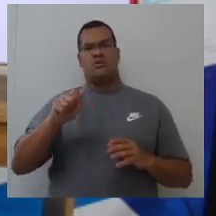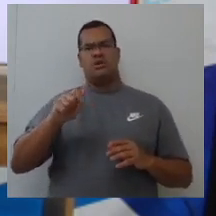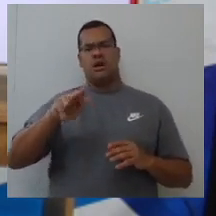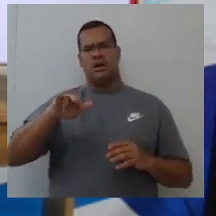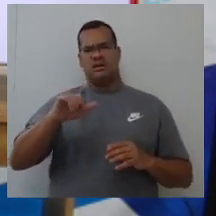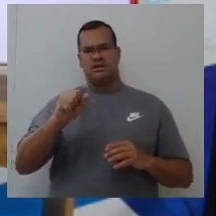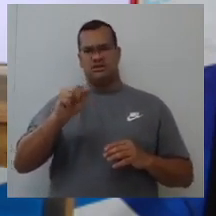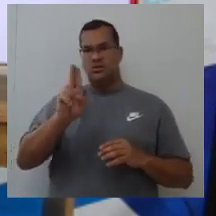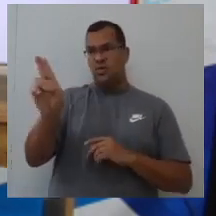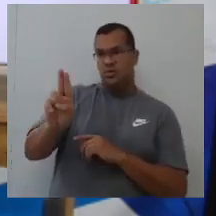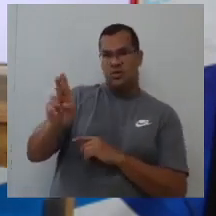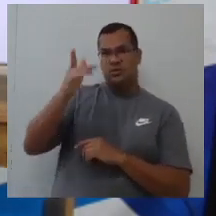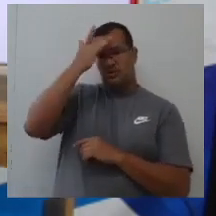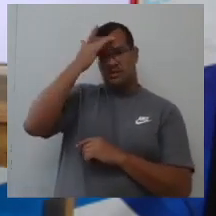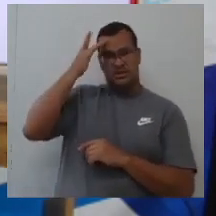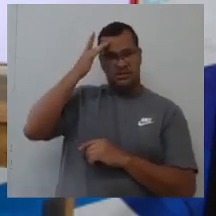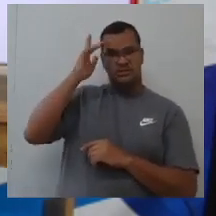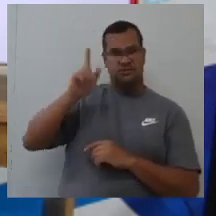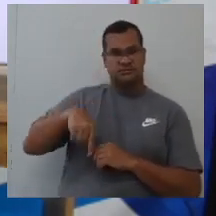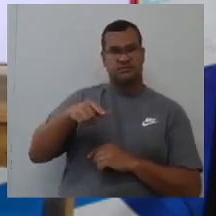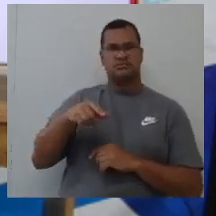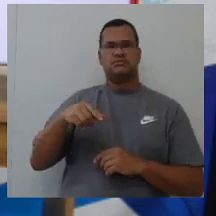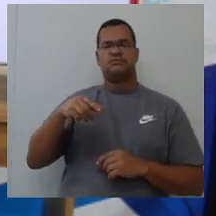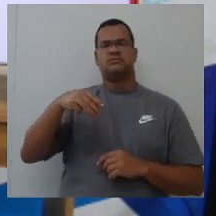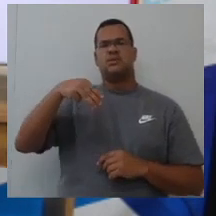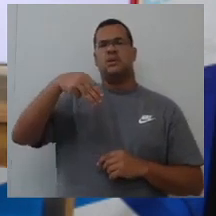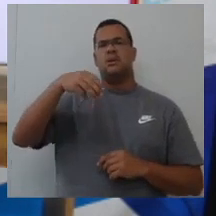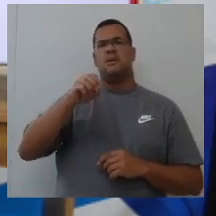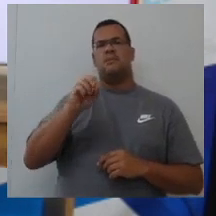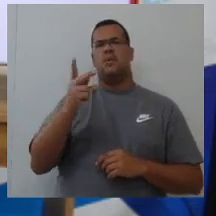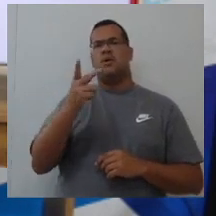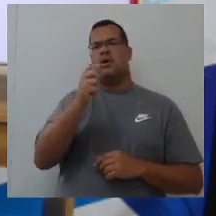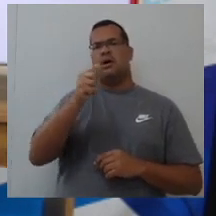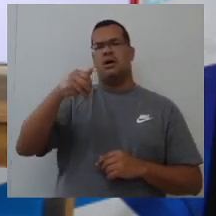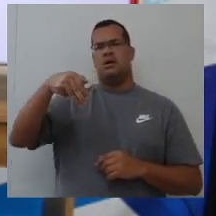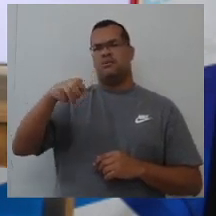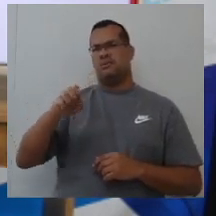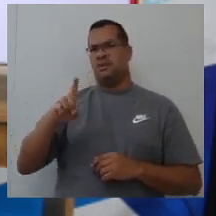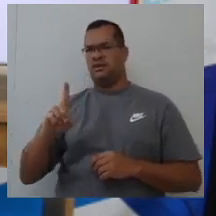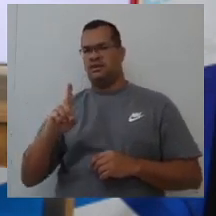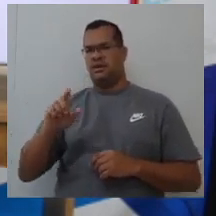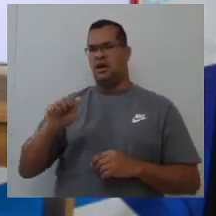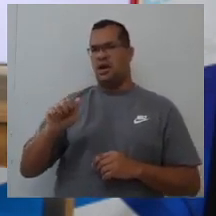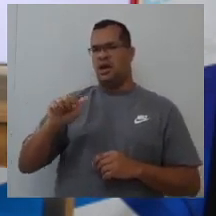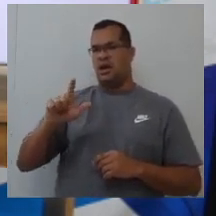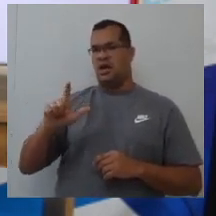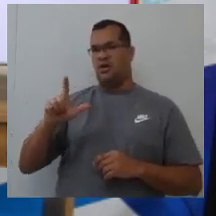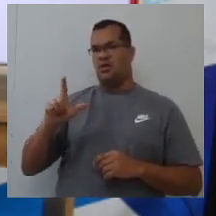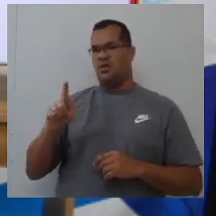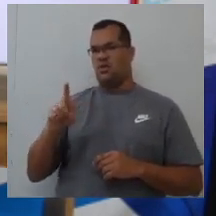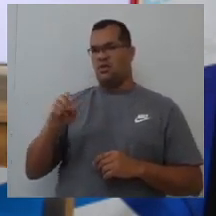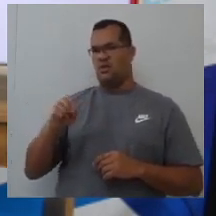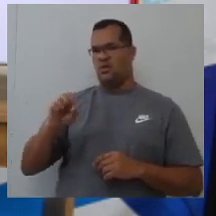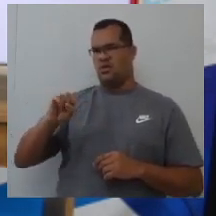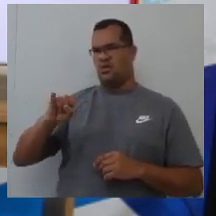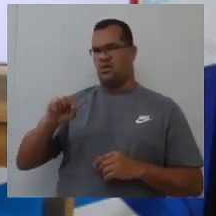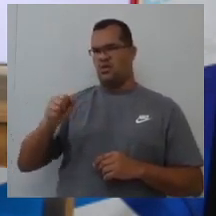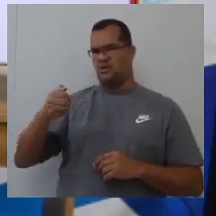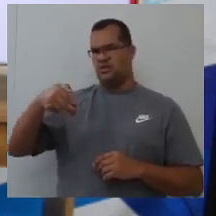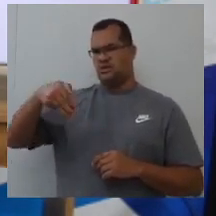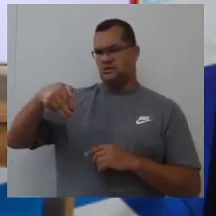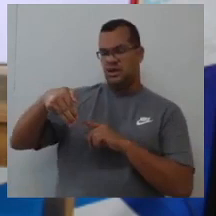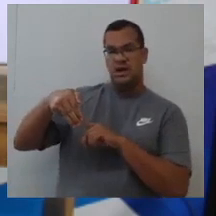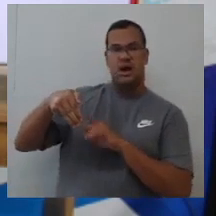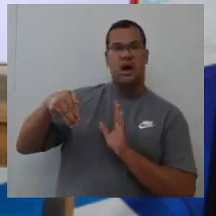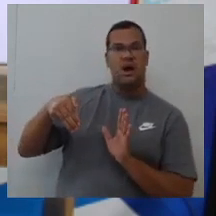Você sabia? Um cara árabe, Mohammed Mustafa Ibn Al-Khwarizmi. O cara era tão bom em matemática que aí a galera